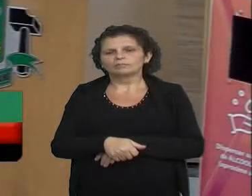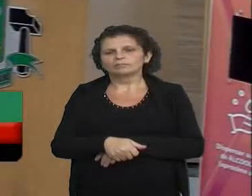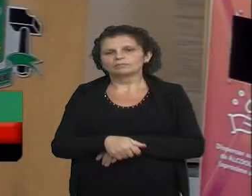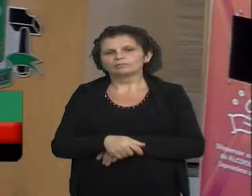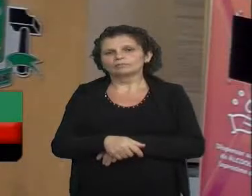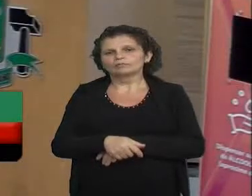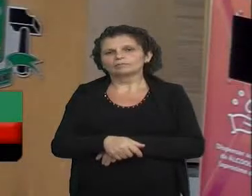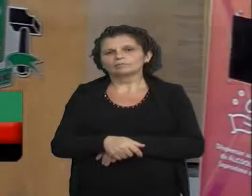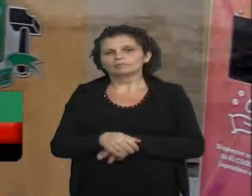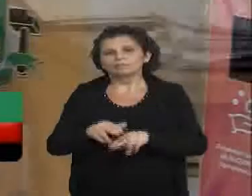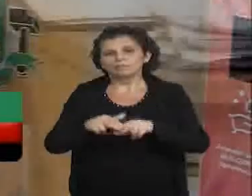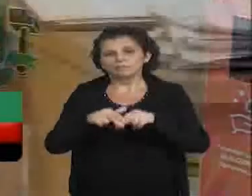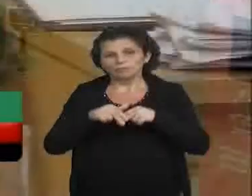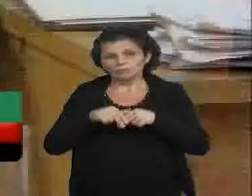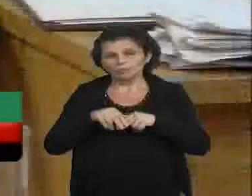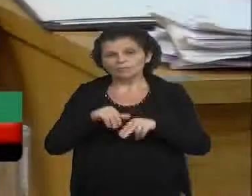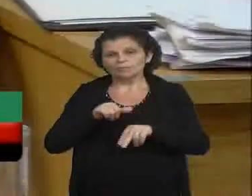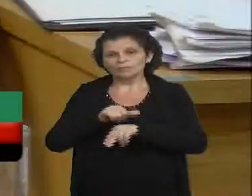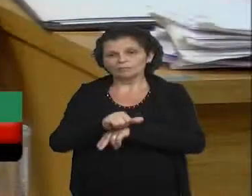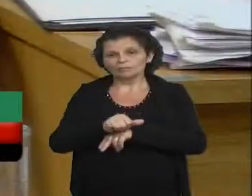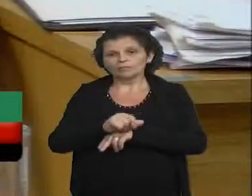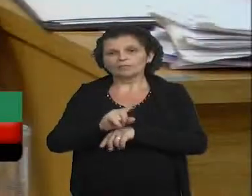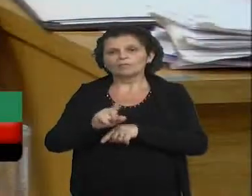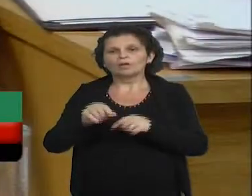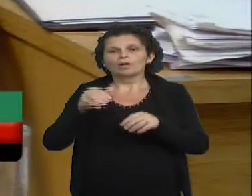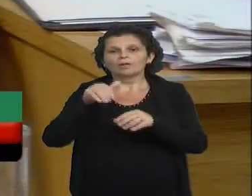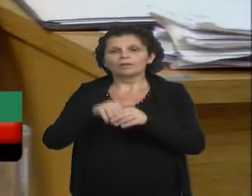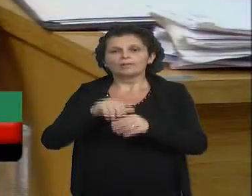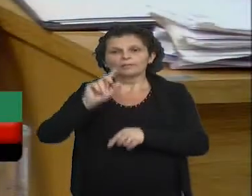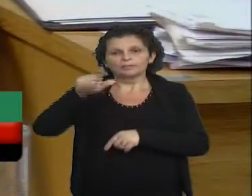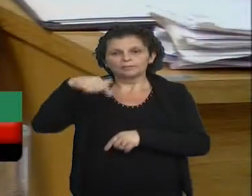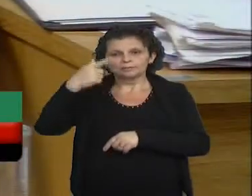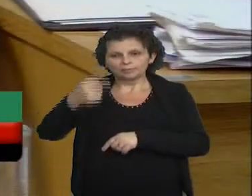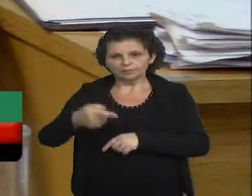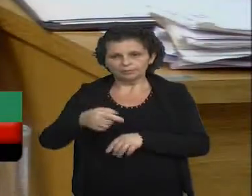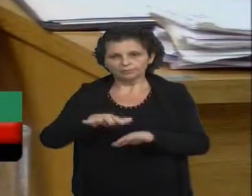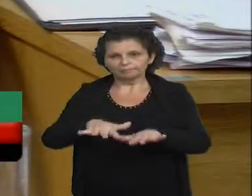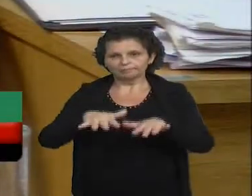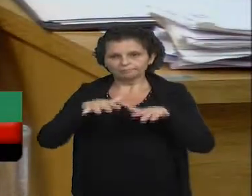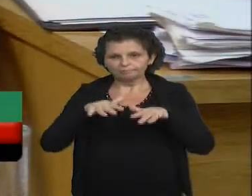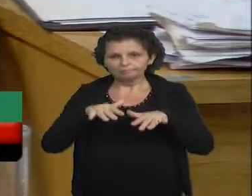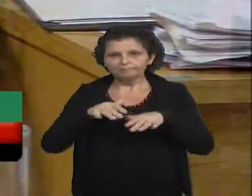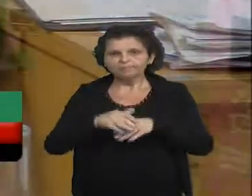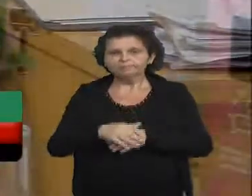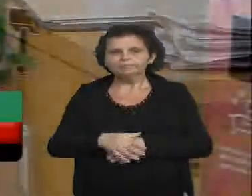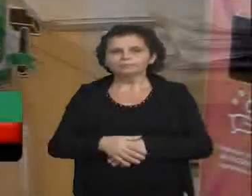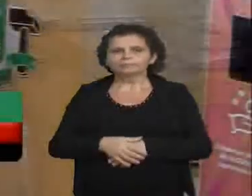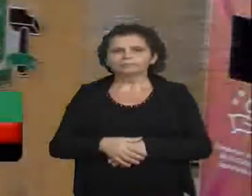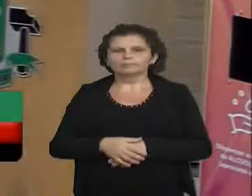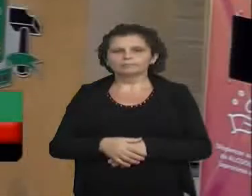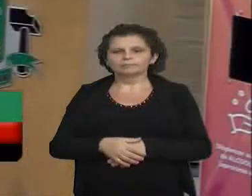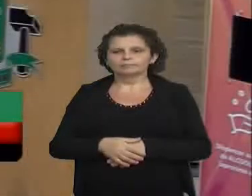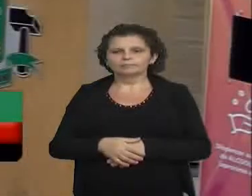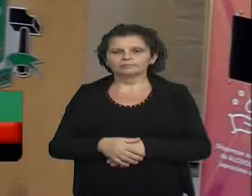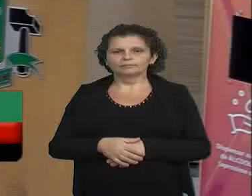ausente. Por ausência do vereador, será votado na próxima sessão.